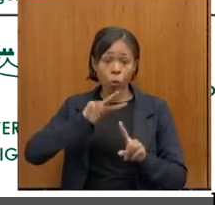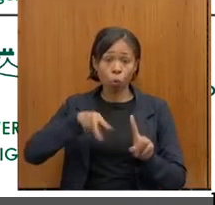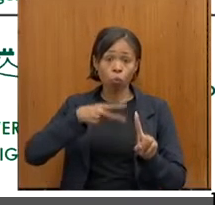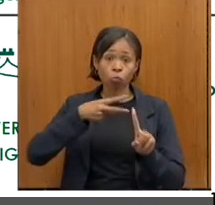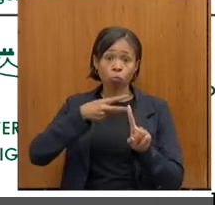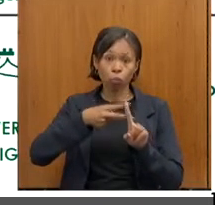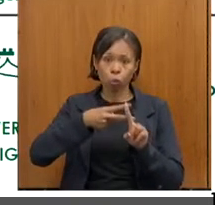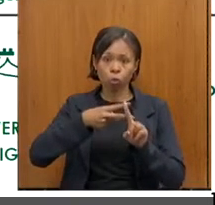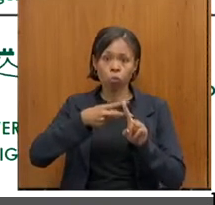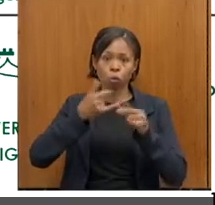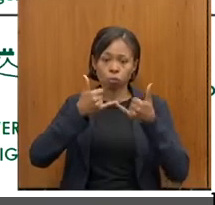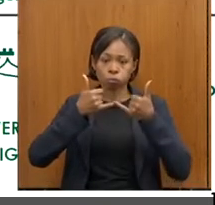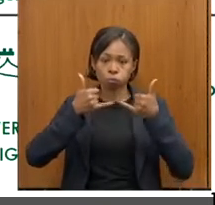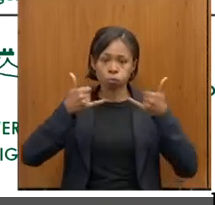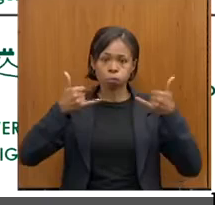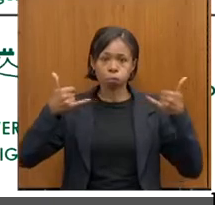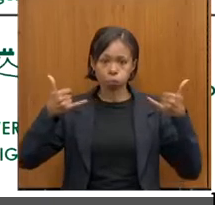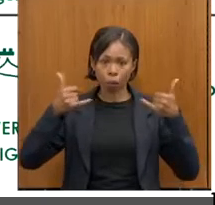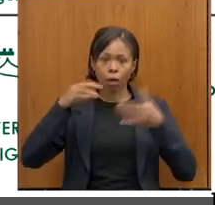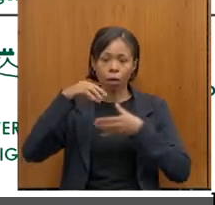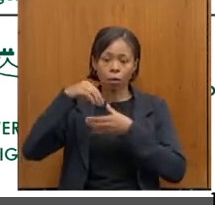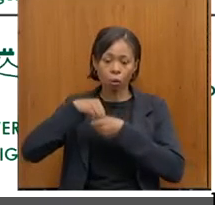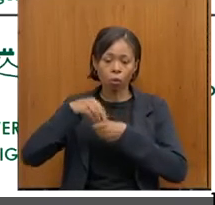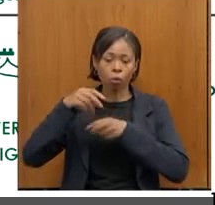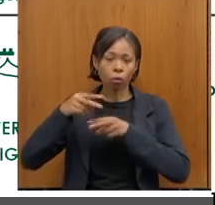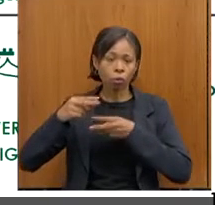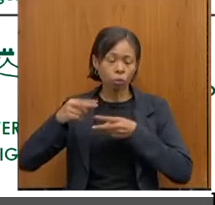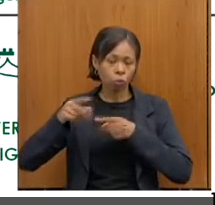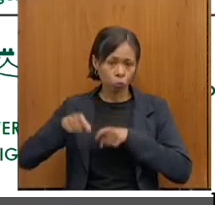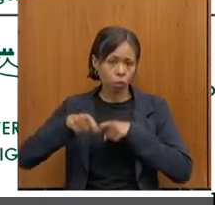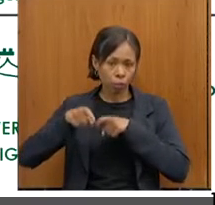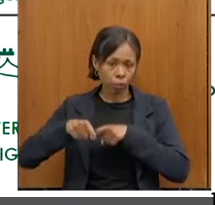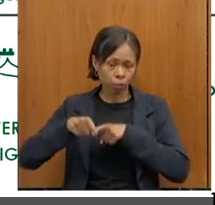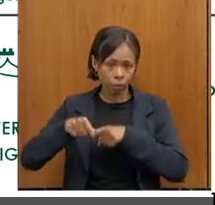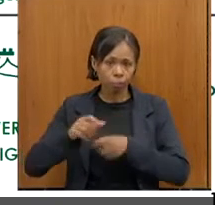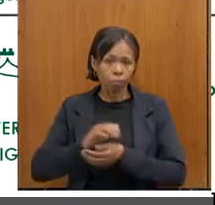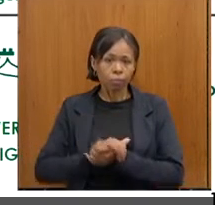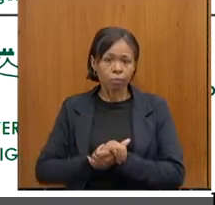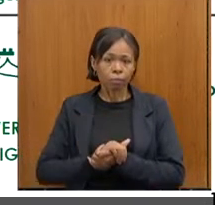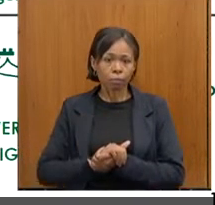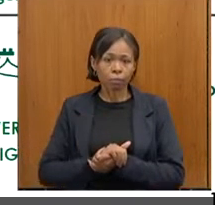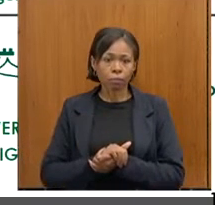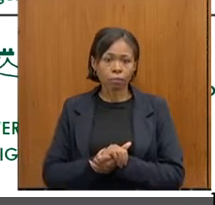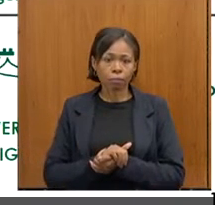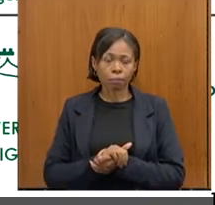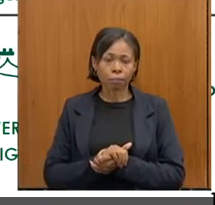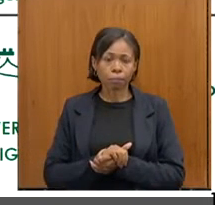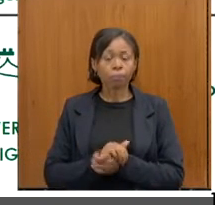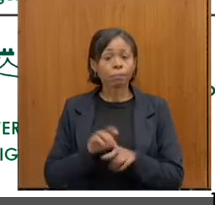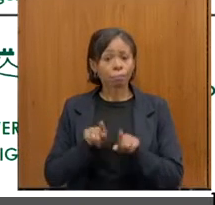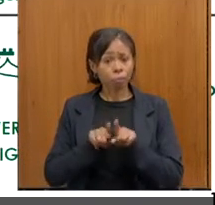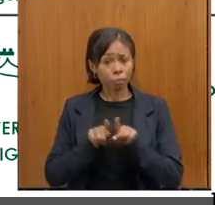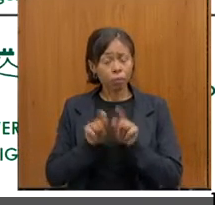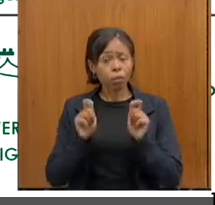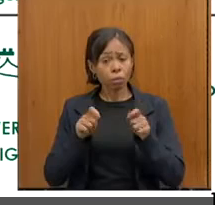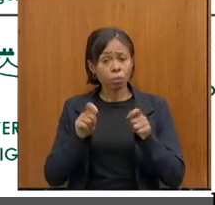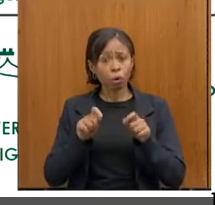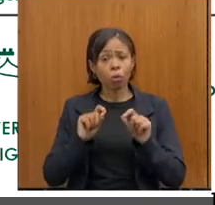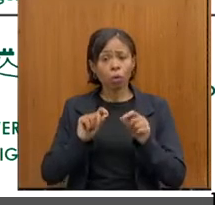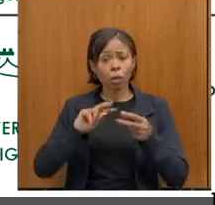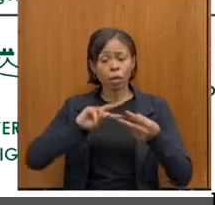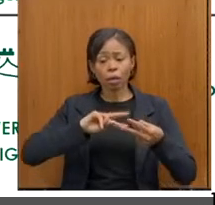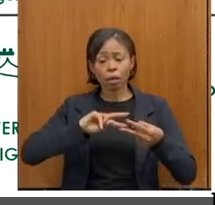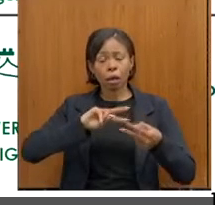altamente melhorar muito a qualidade do serviço que a gente tenha uma conversão